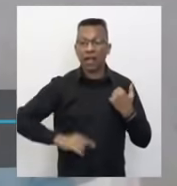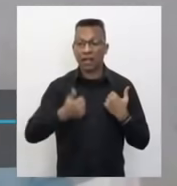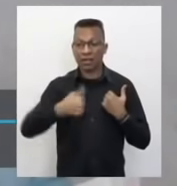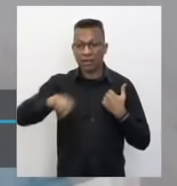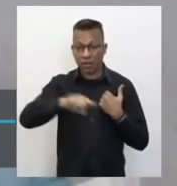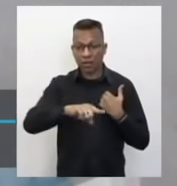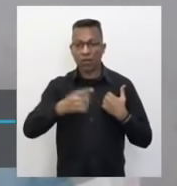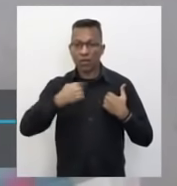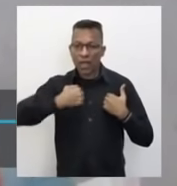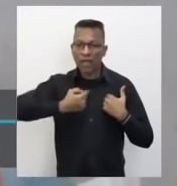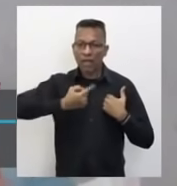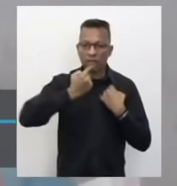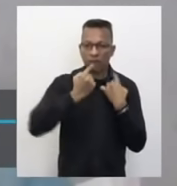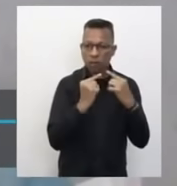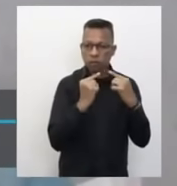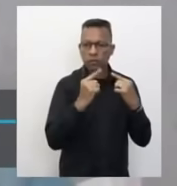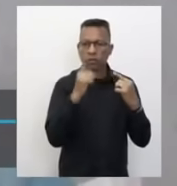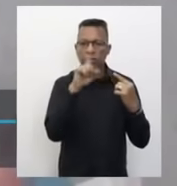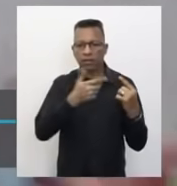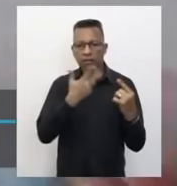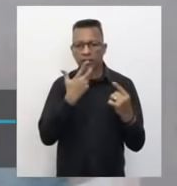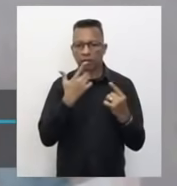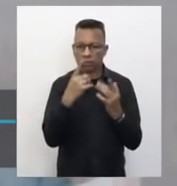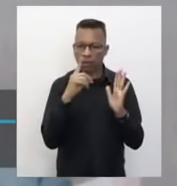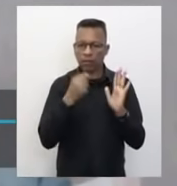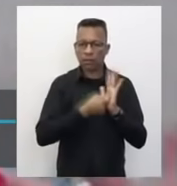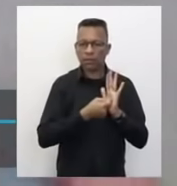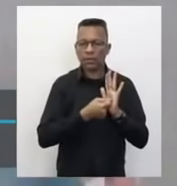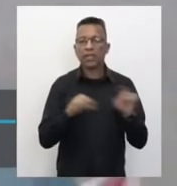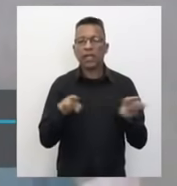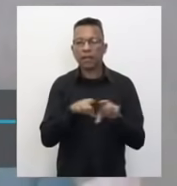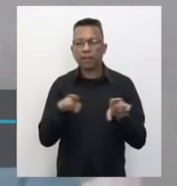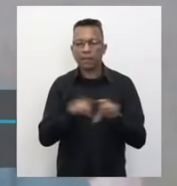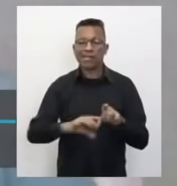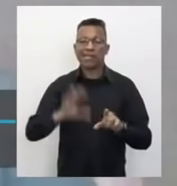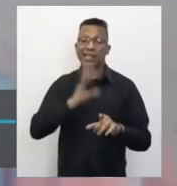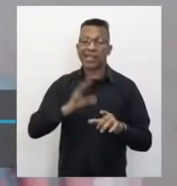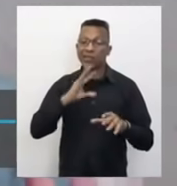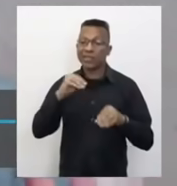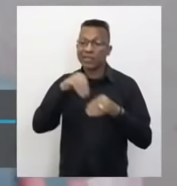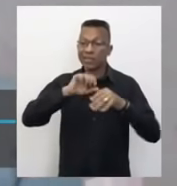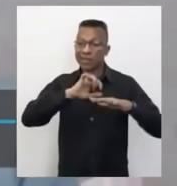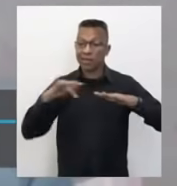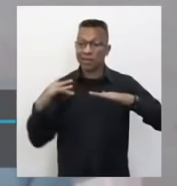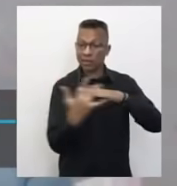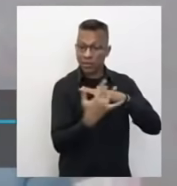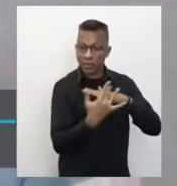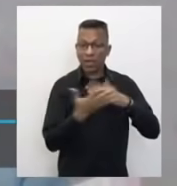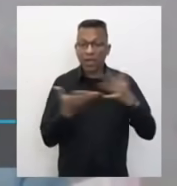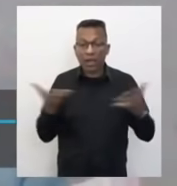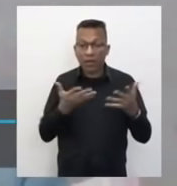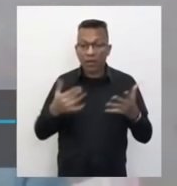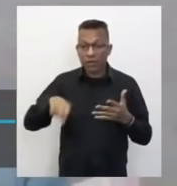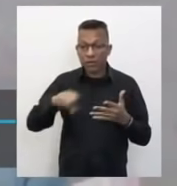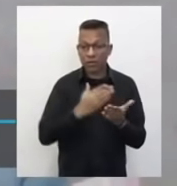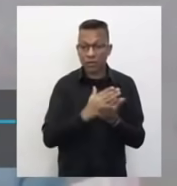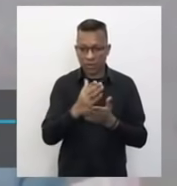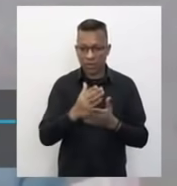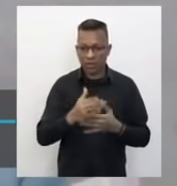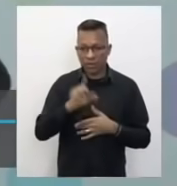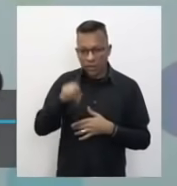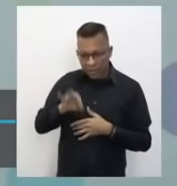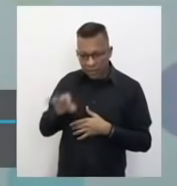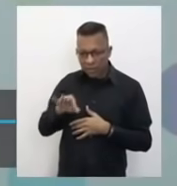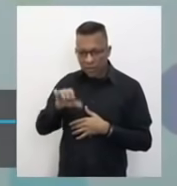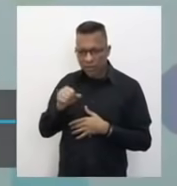cidadãos críticos e muito legais nas redes sociais, que é esse momento que vocês estão entrando agora. Né, Ju? Isso